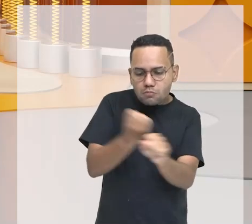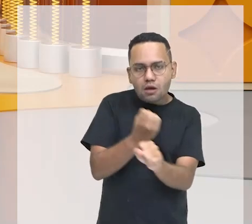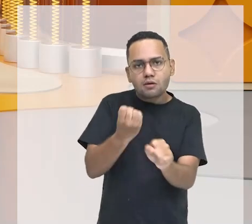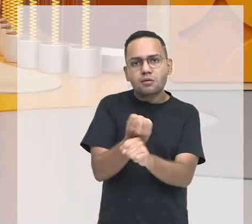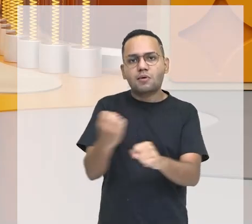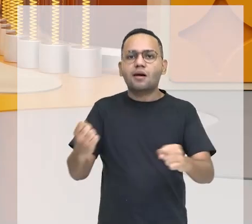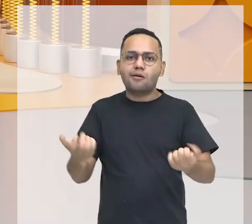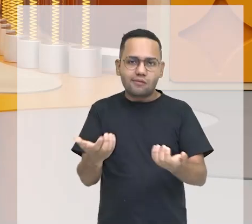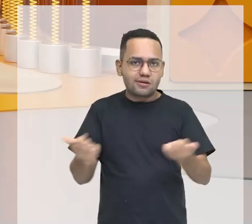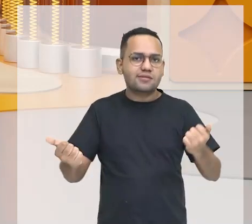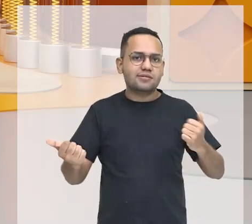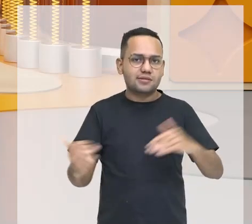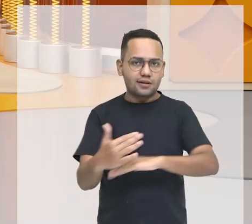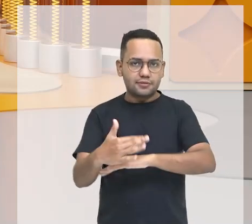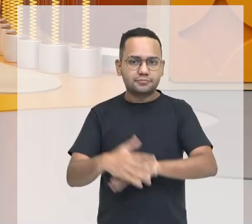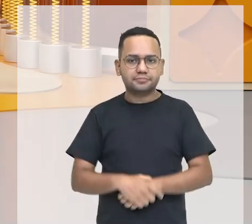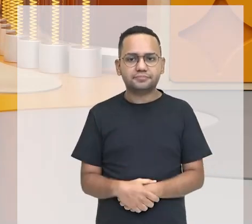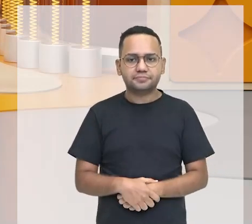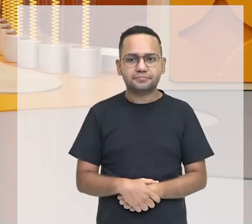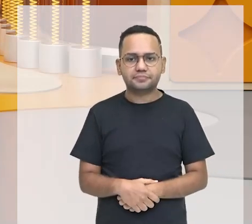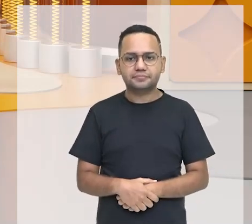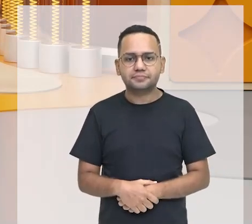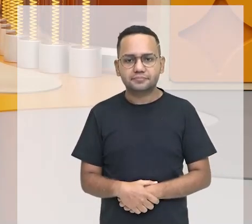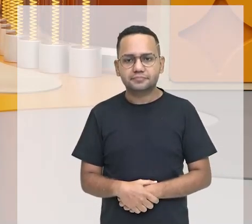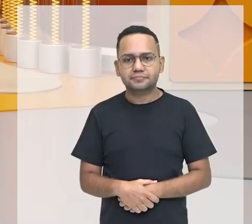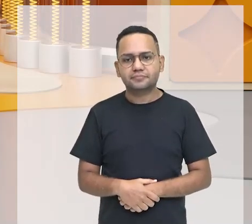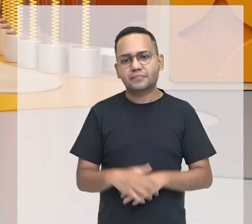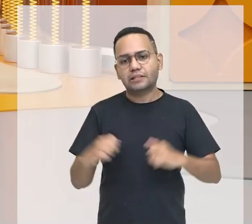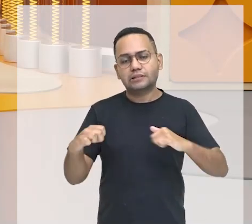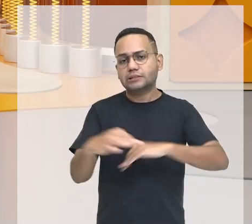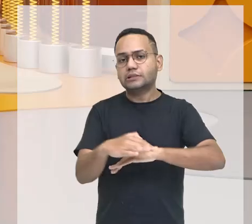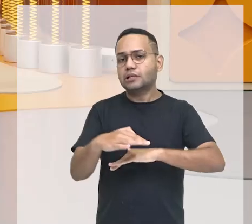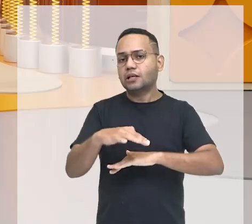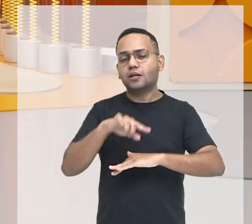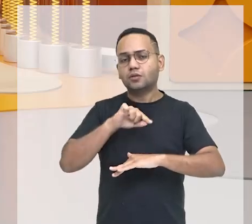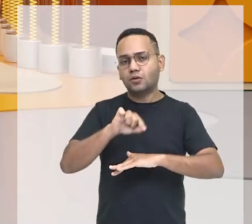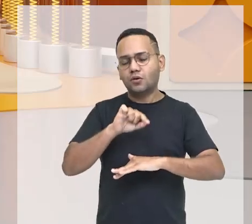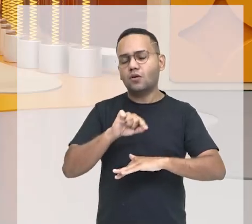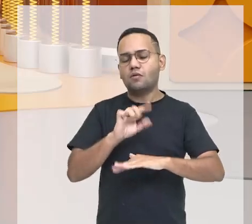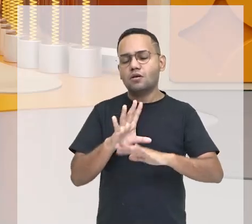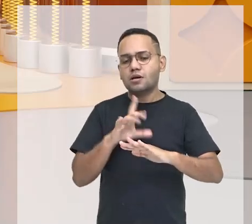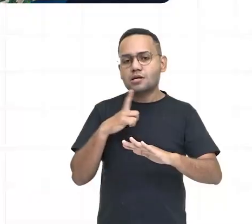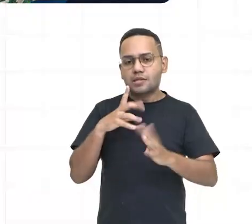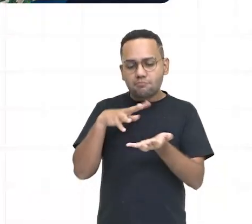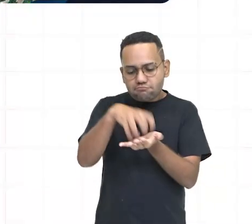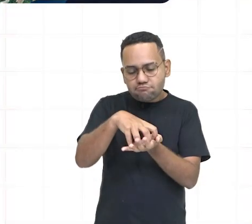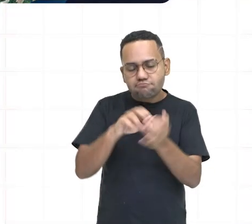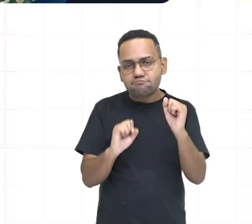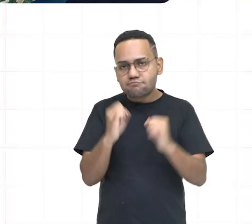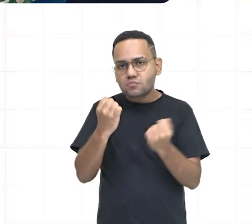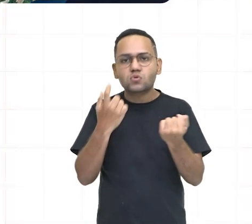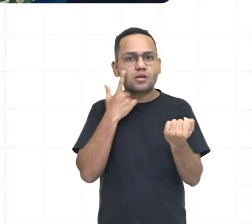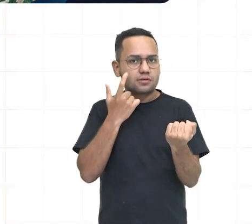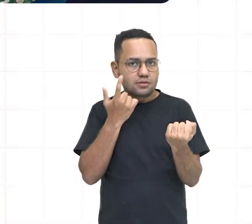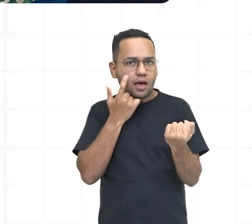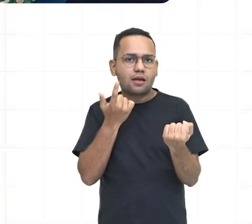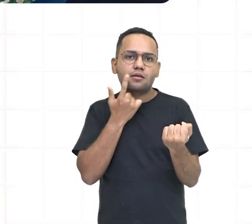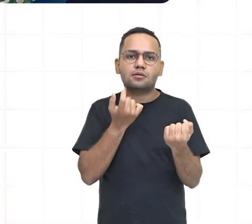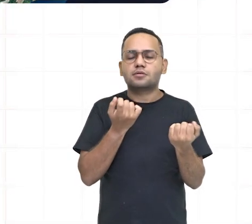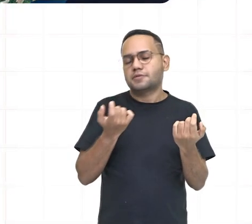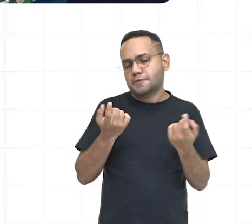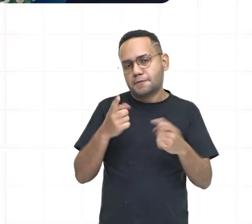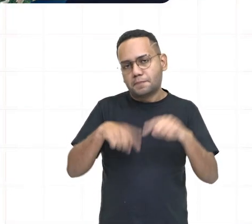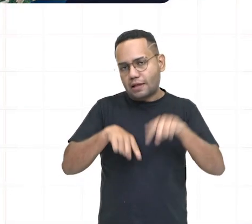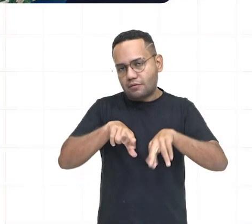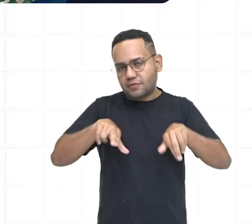cidades. Tudo bem? Então nascem cidades por força da indústria dessa forma. O que mais? Nós temos aí